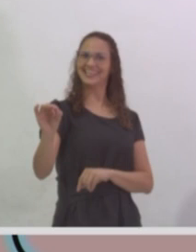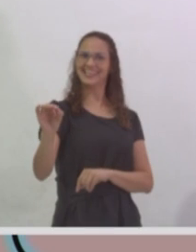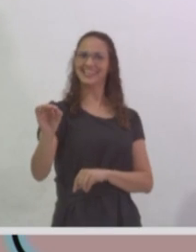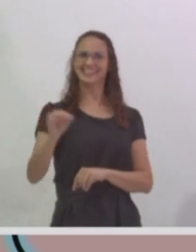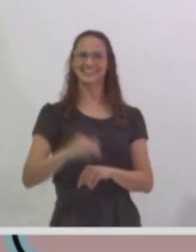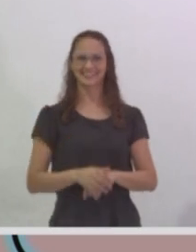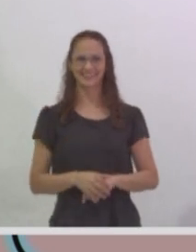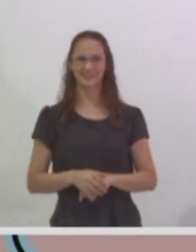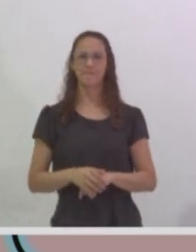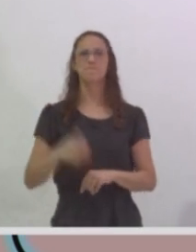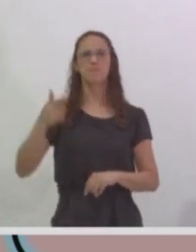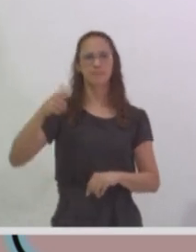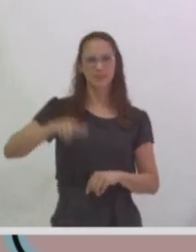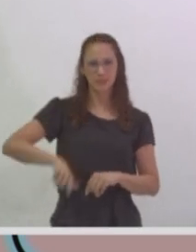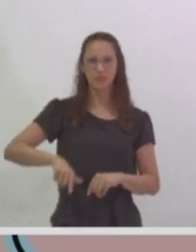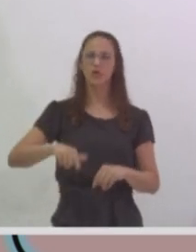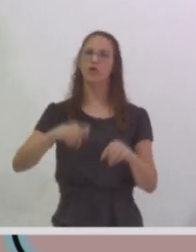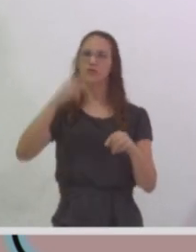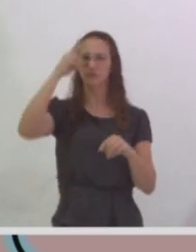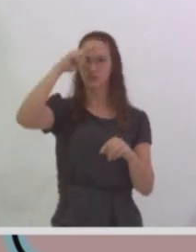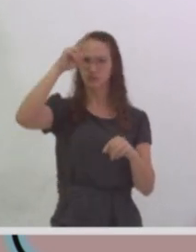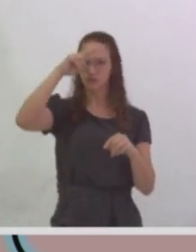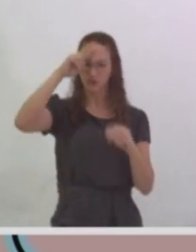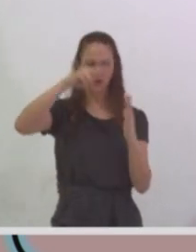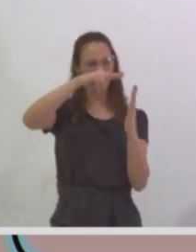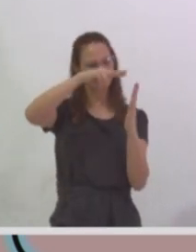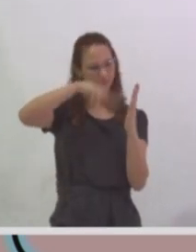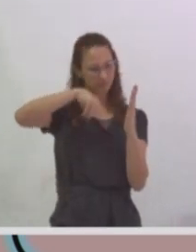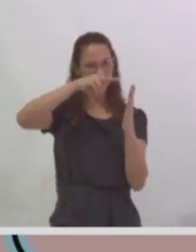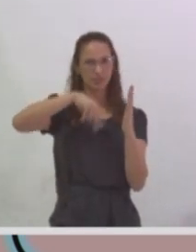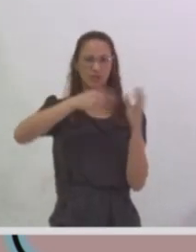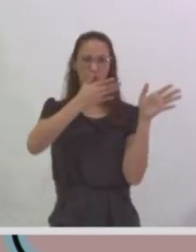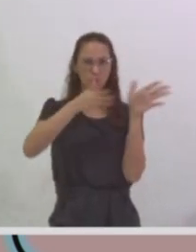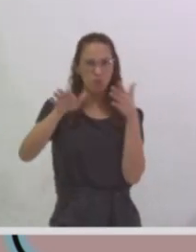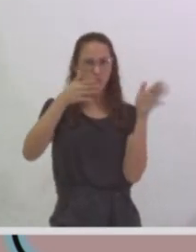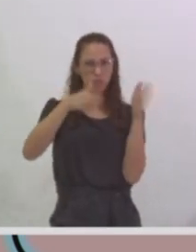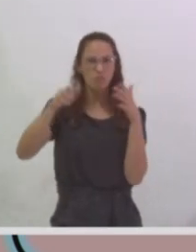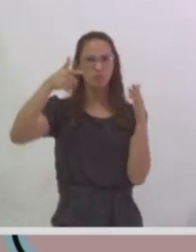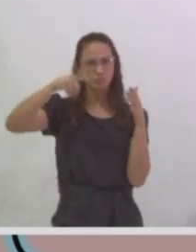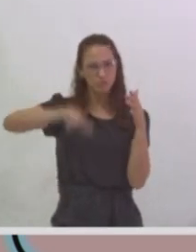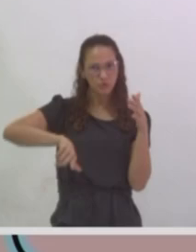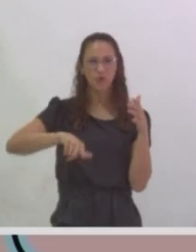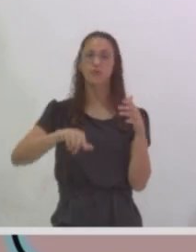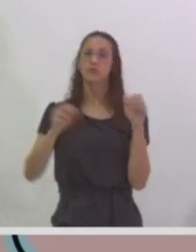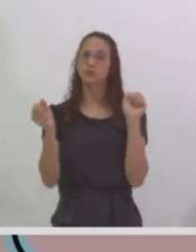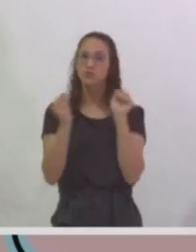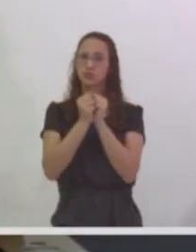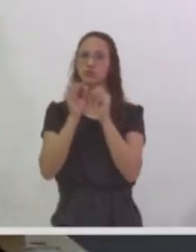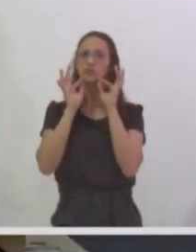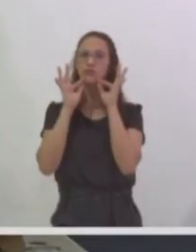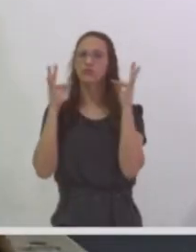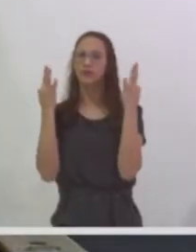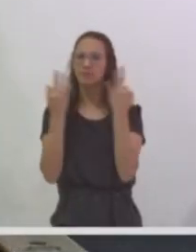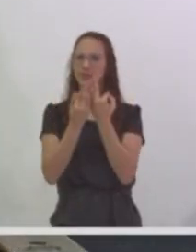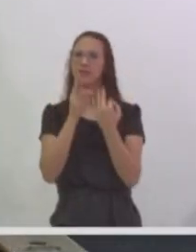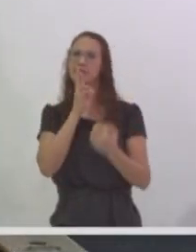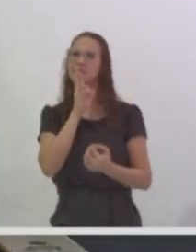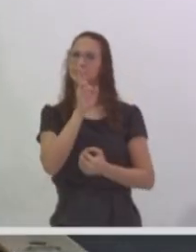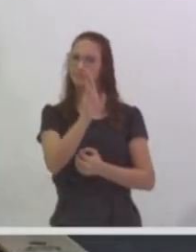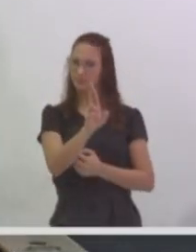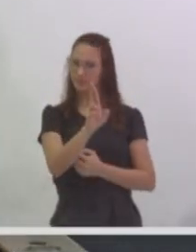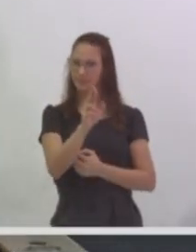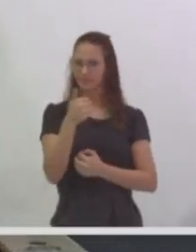de Palavras e responda as perguntas junto com a ajuda da família. Vem aqui comigo. Olha só.